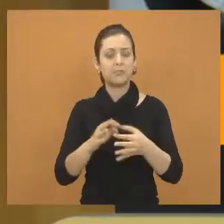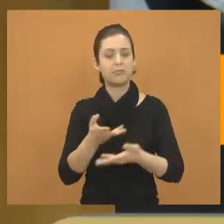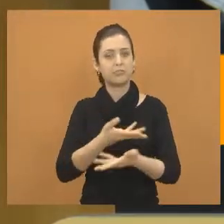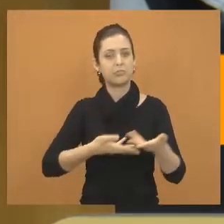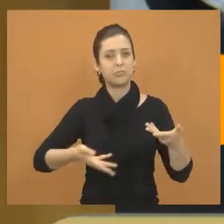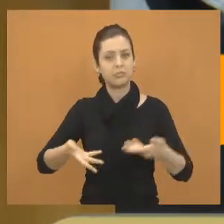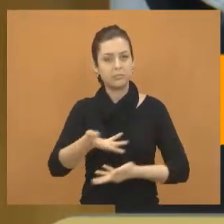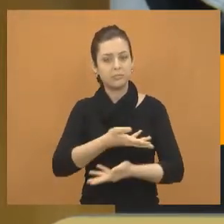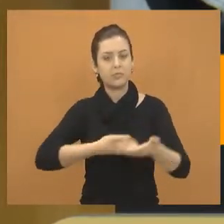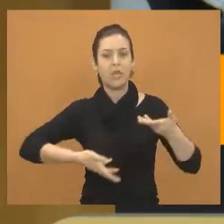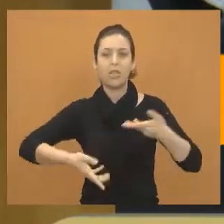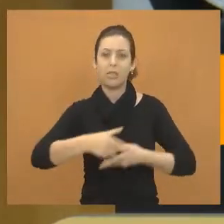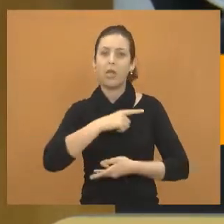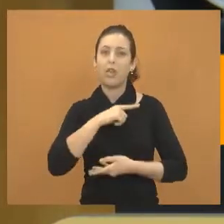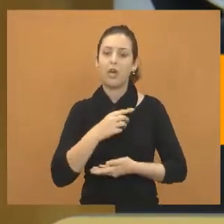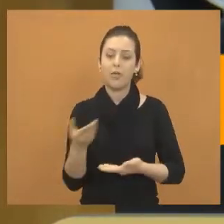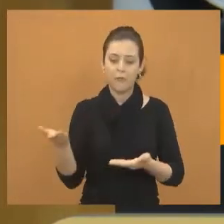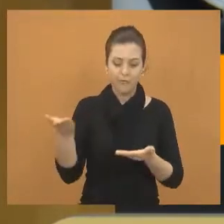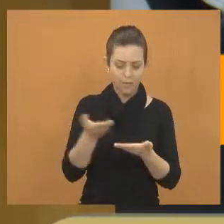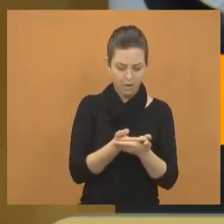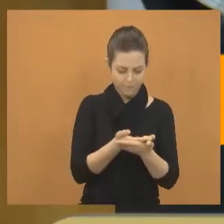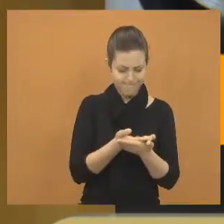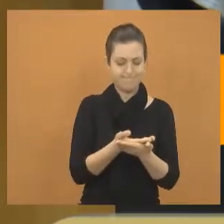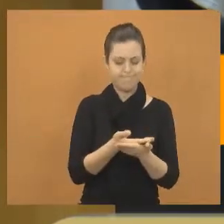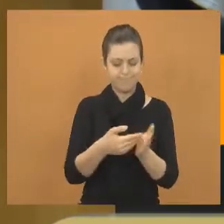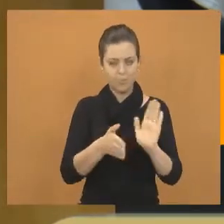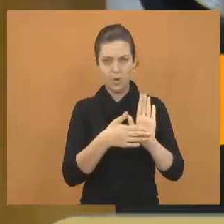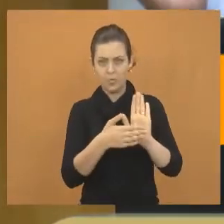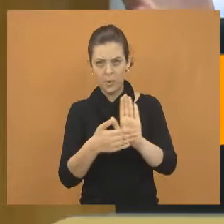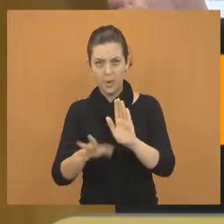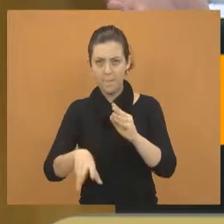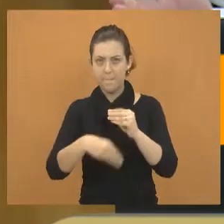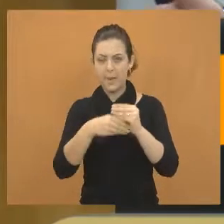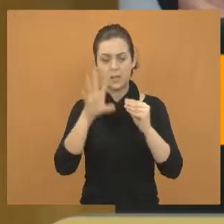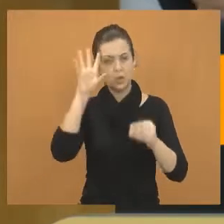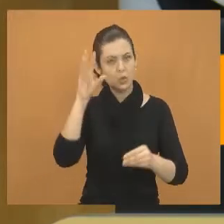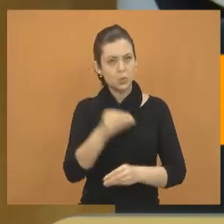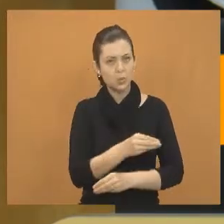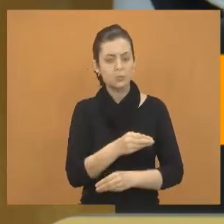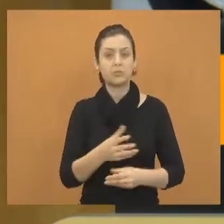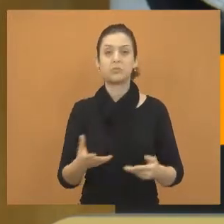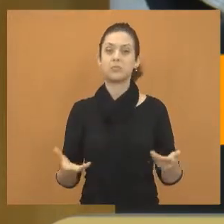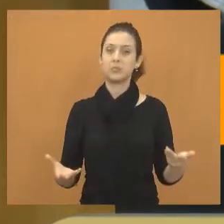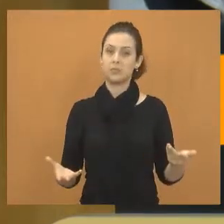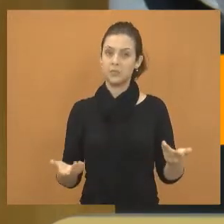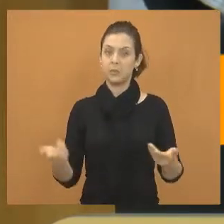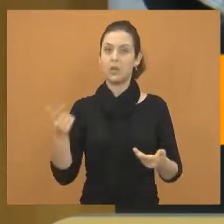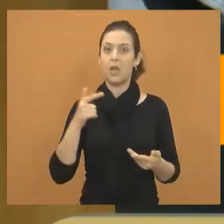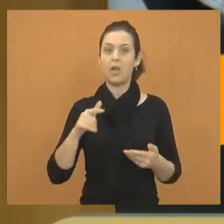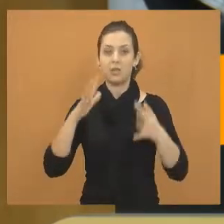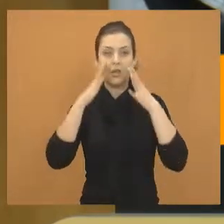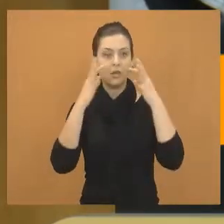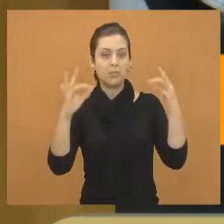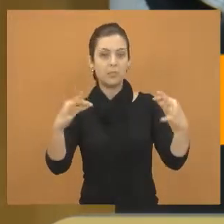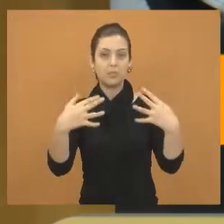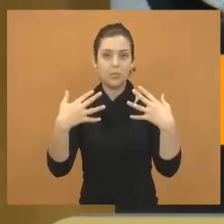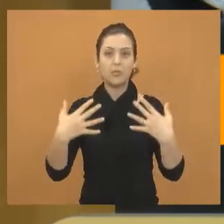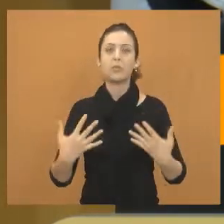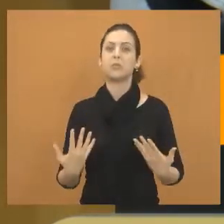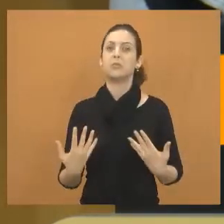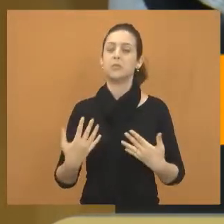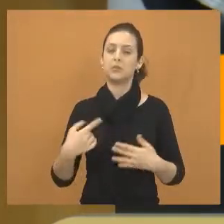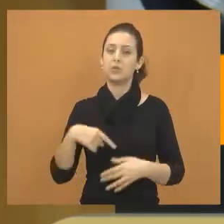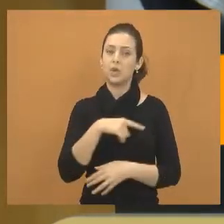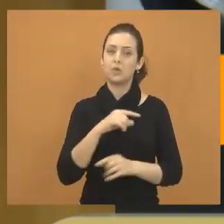entre si. E quando vem para cá e a gente propõe mais soluções ainda, um outro olhar do poder legislativo,